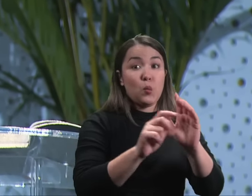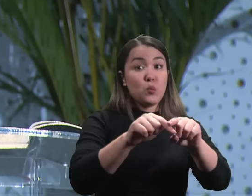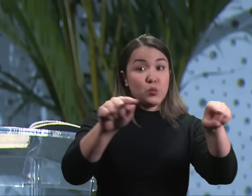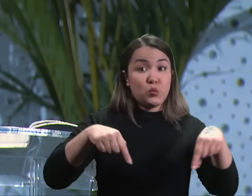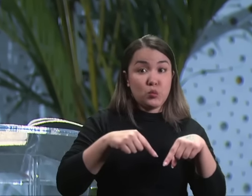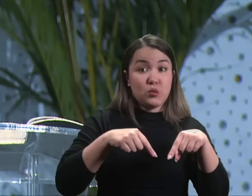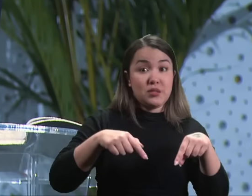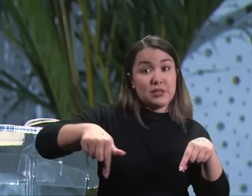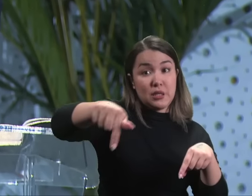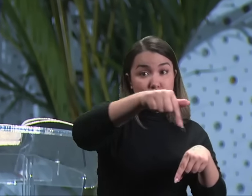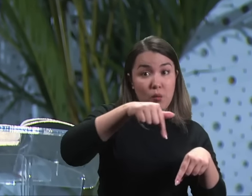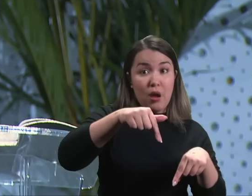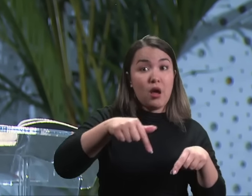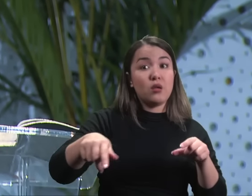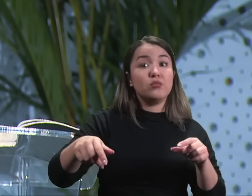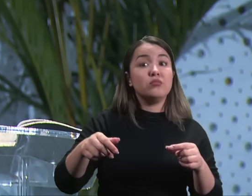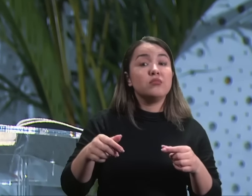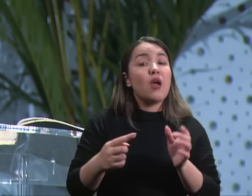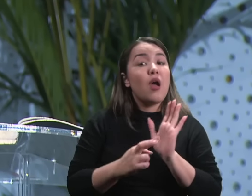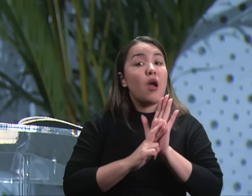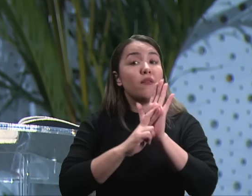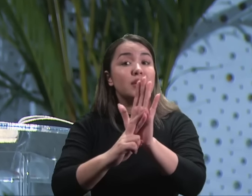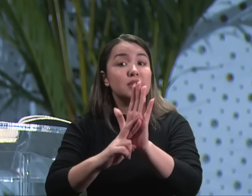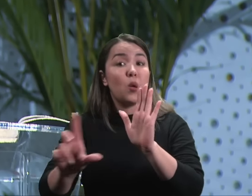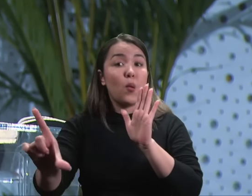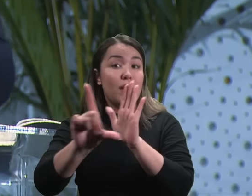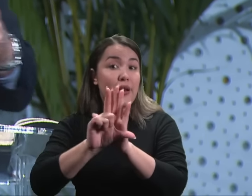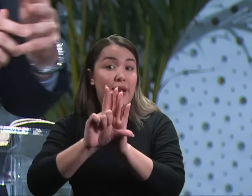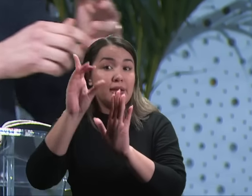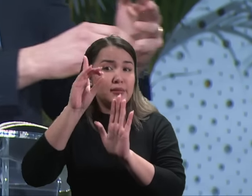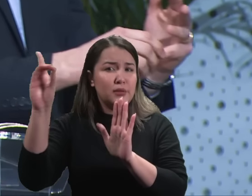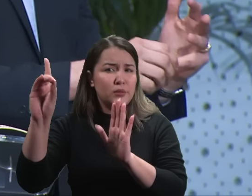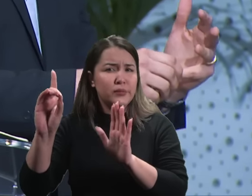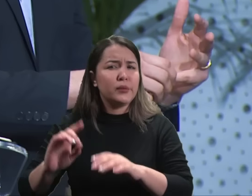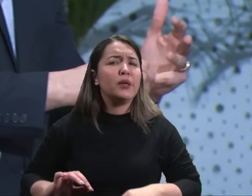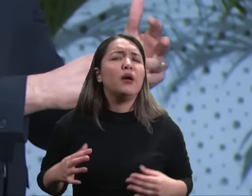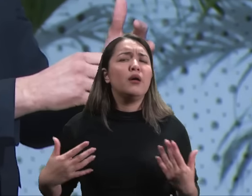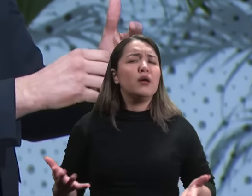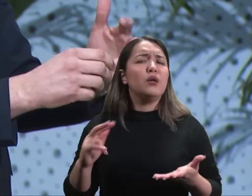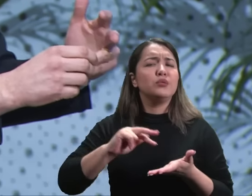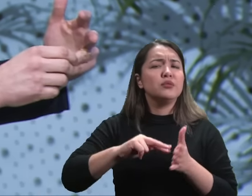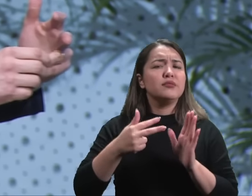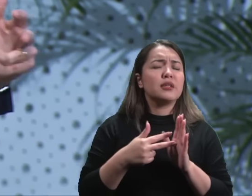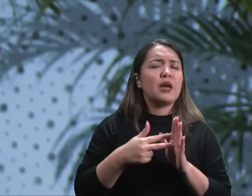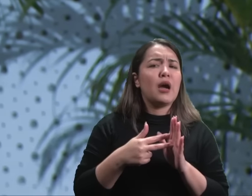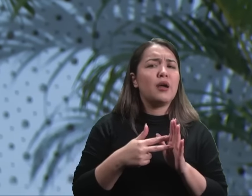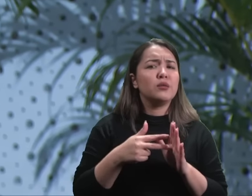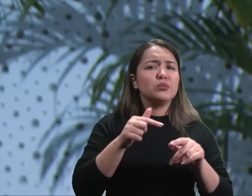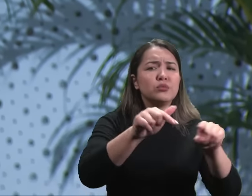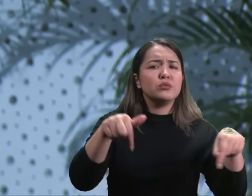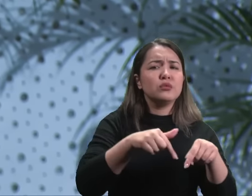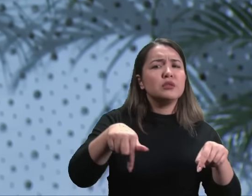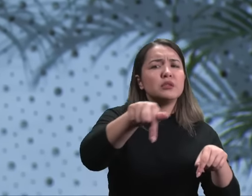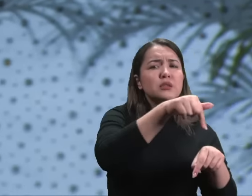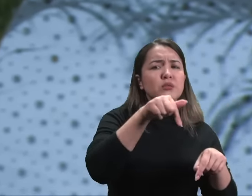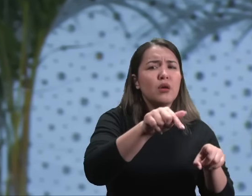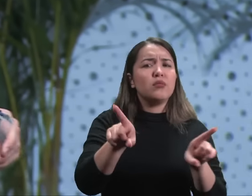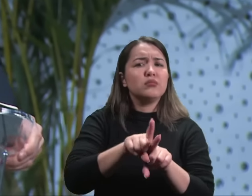revelação da lei de Deus Quais são os significados do Santo ário e da lei de Deus